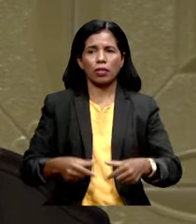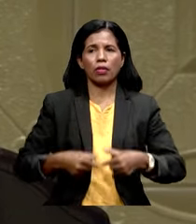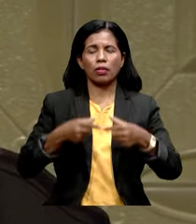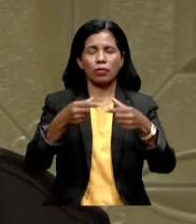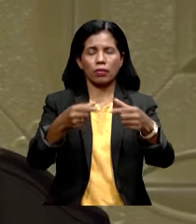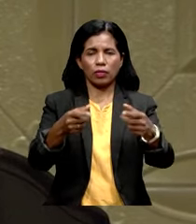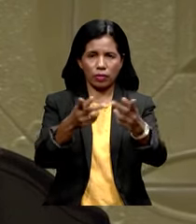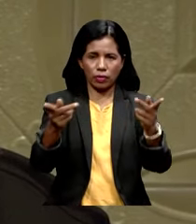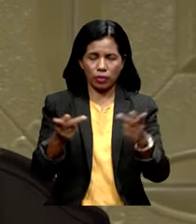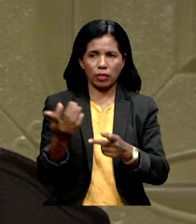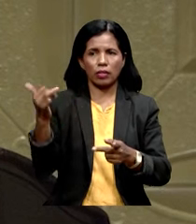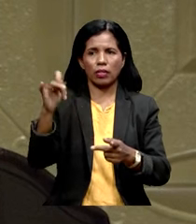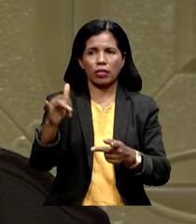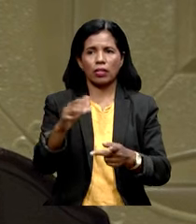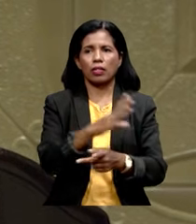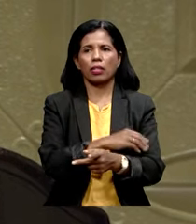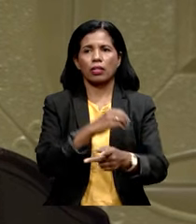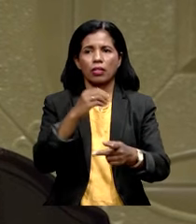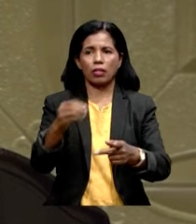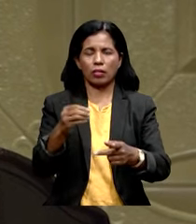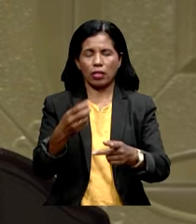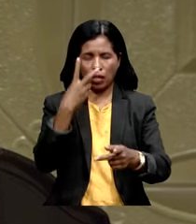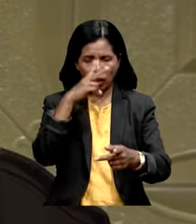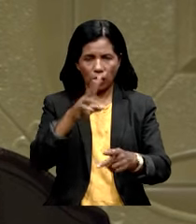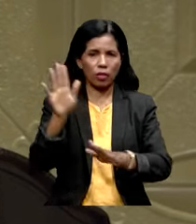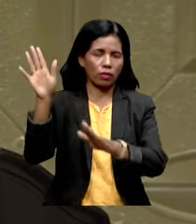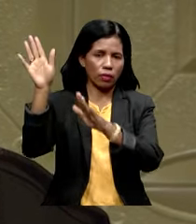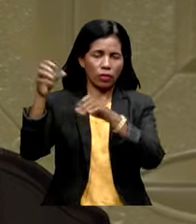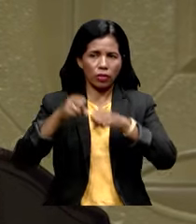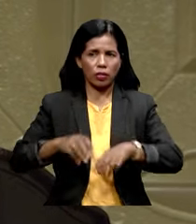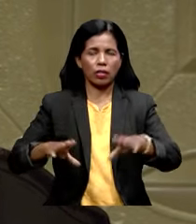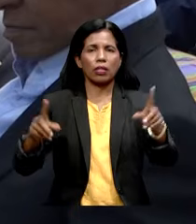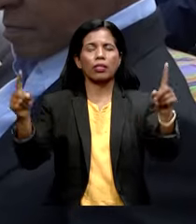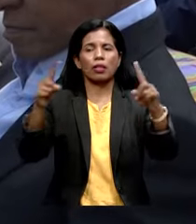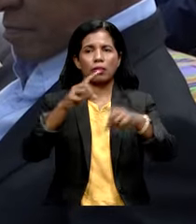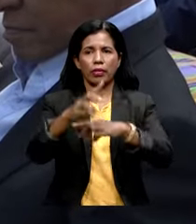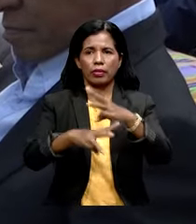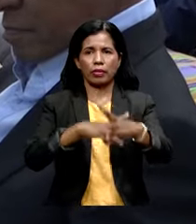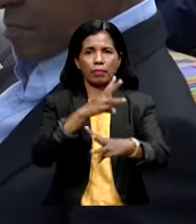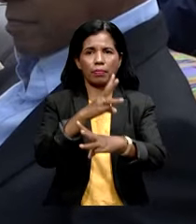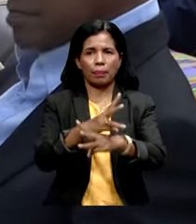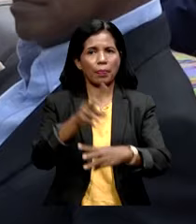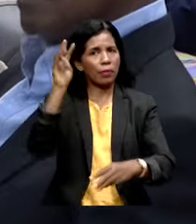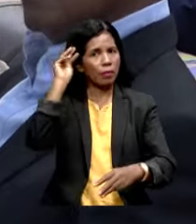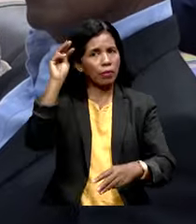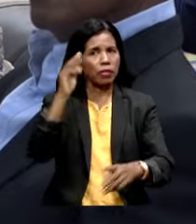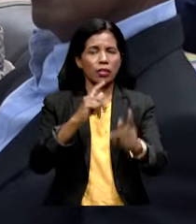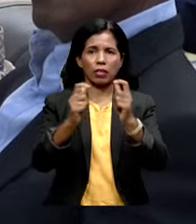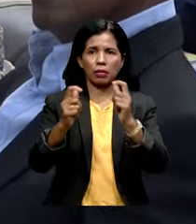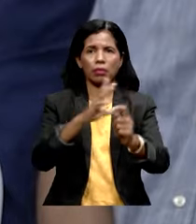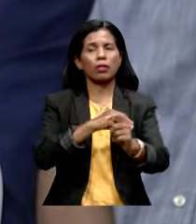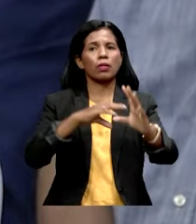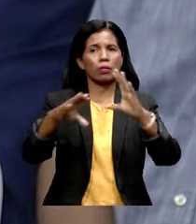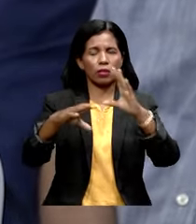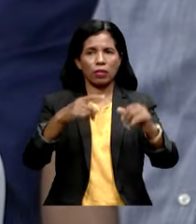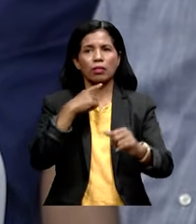taxa, fato com a tua recurso, bate o mundo. No NEM, Ministro de Transporte e Comunicação